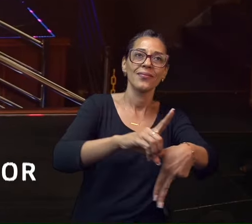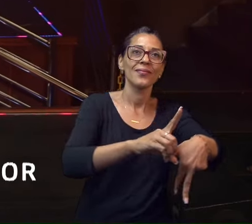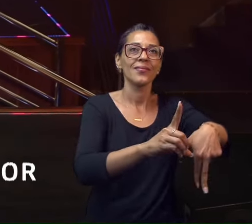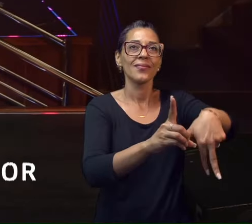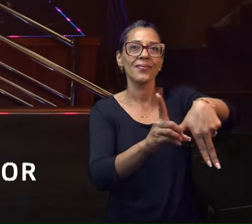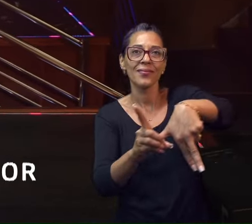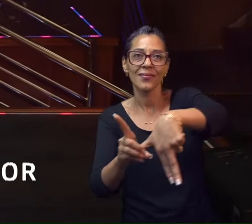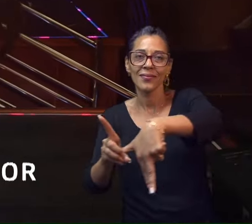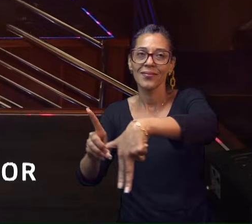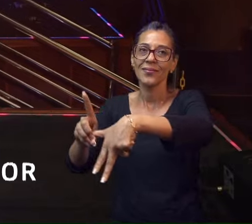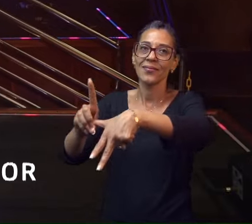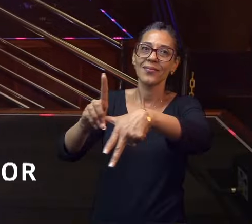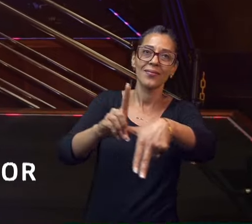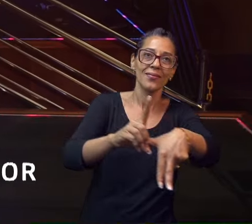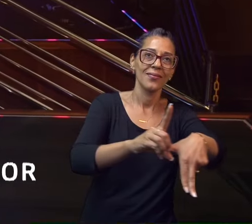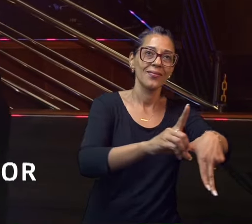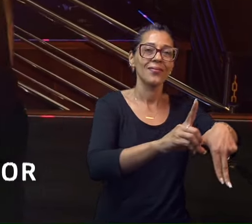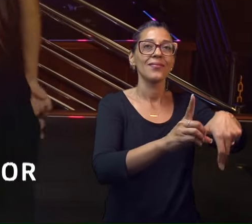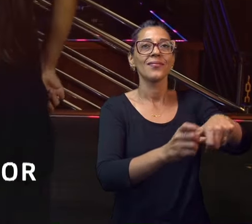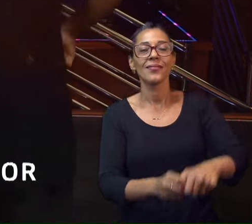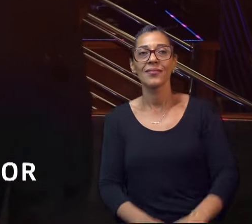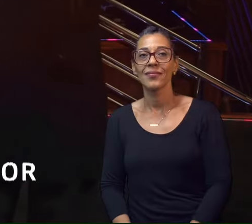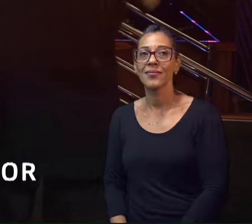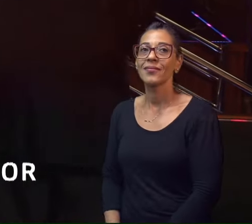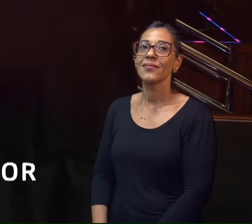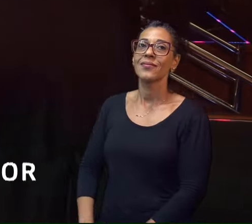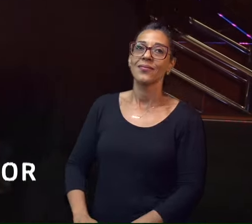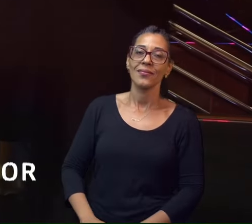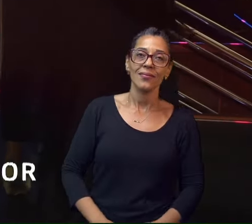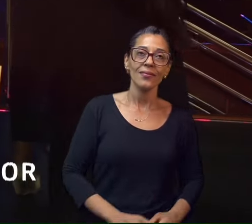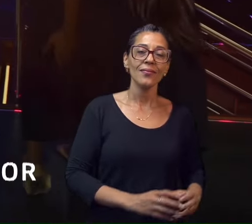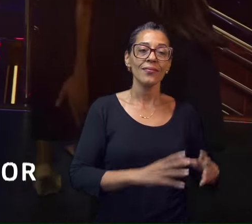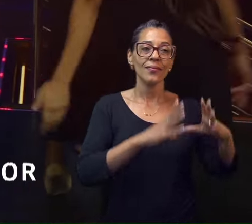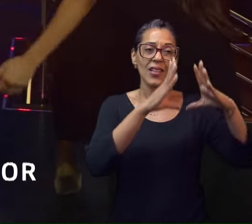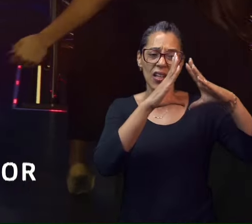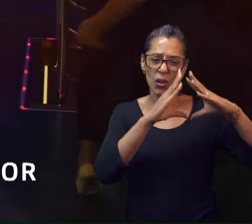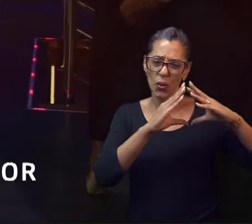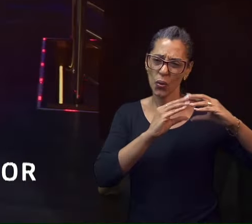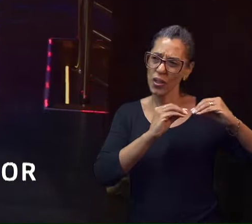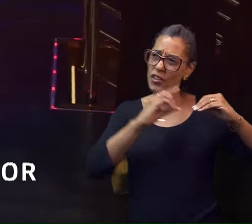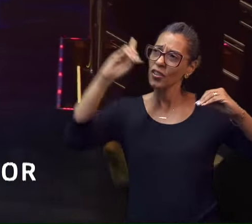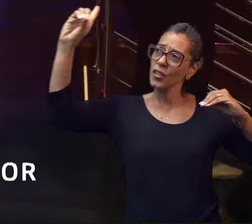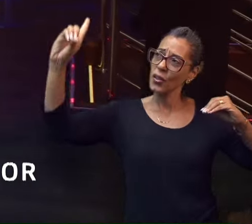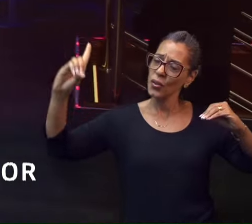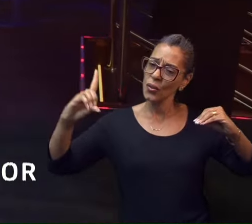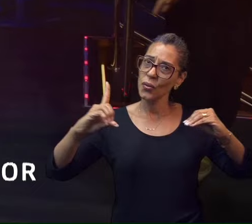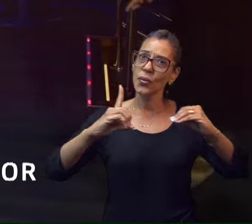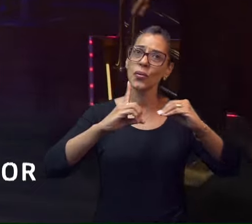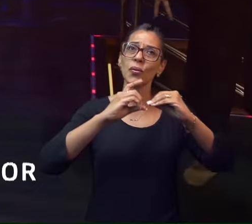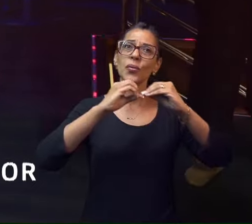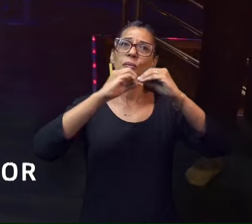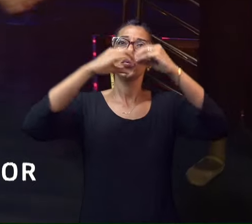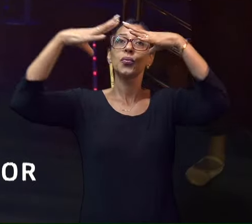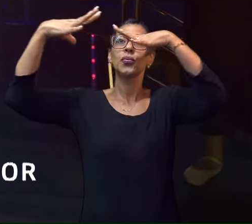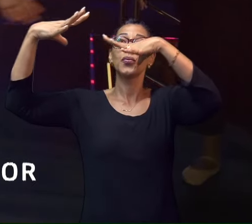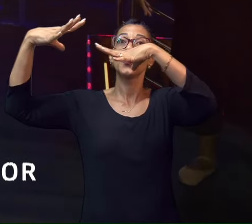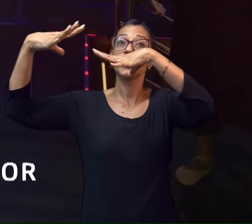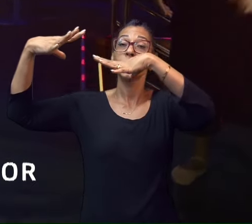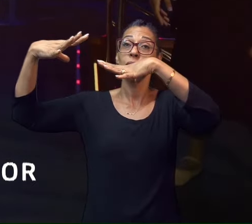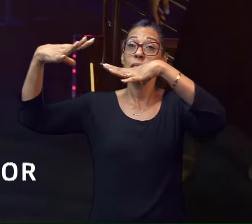vi já te se faz de toda a sombra já tem luz já tenho